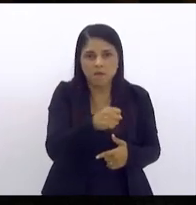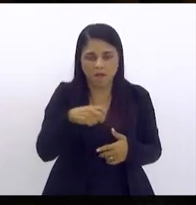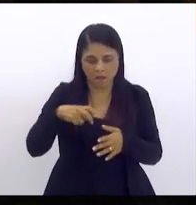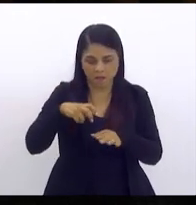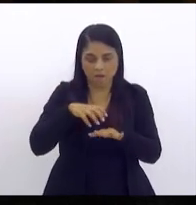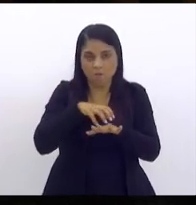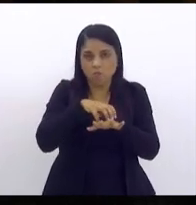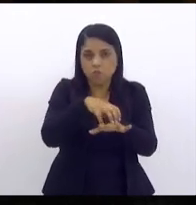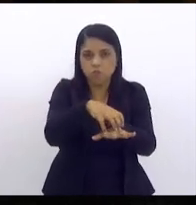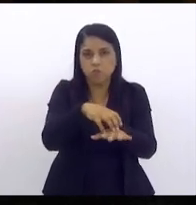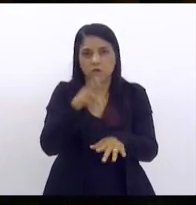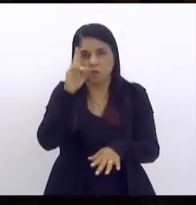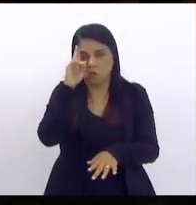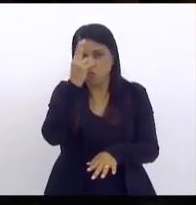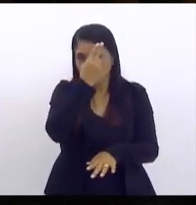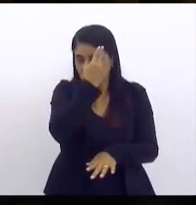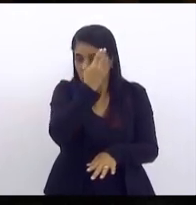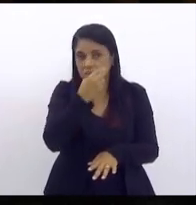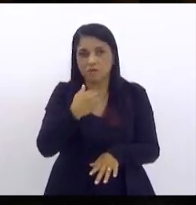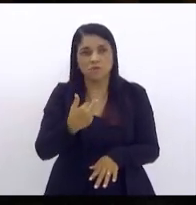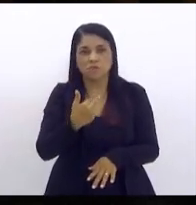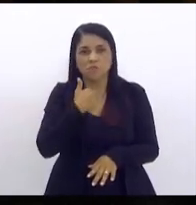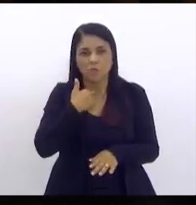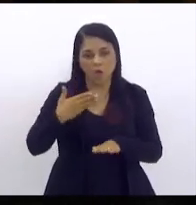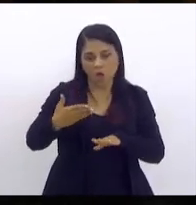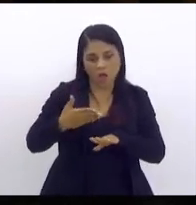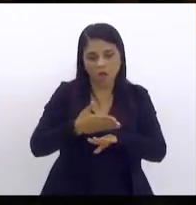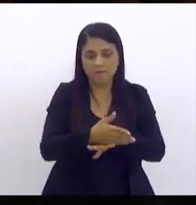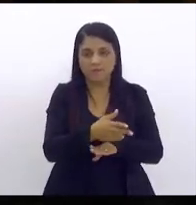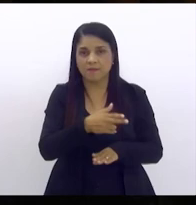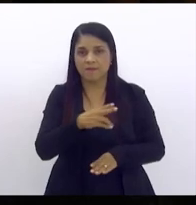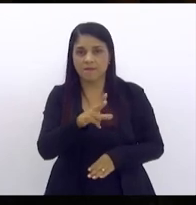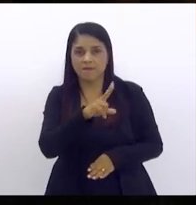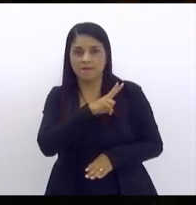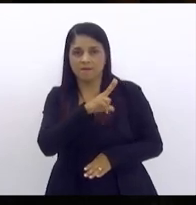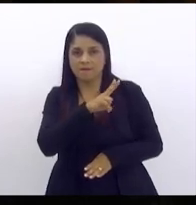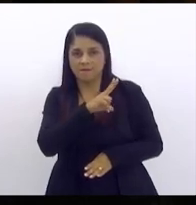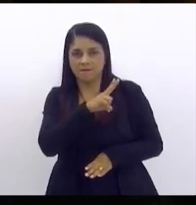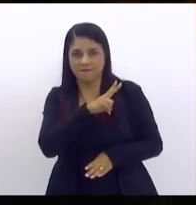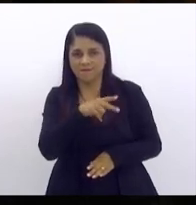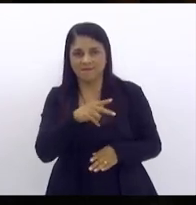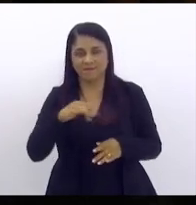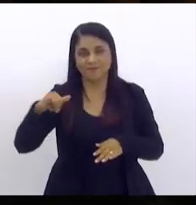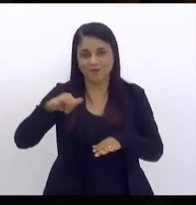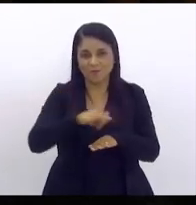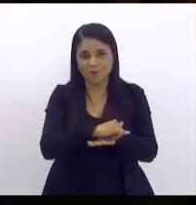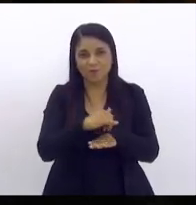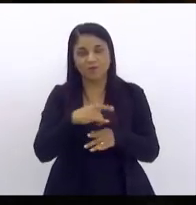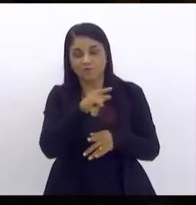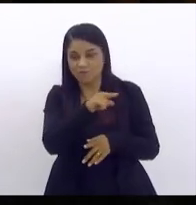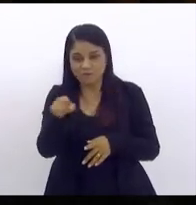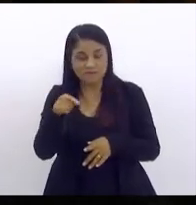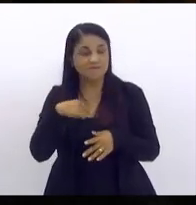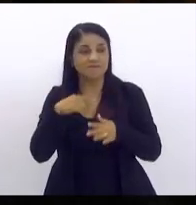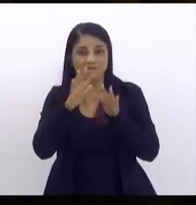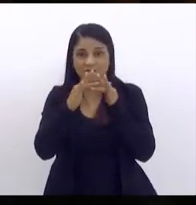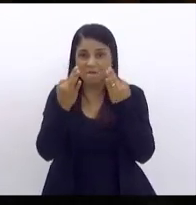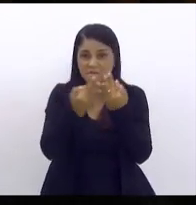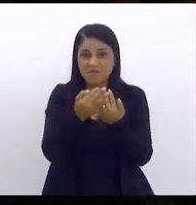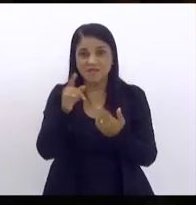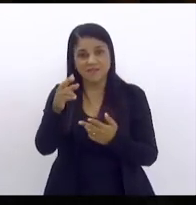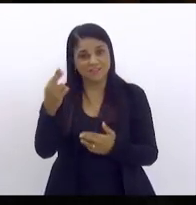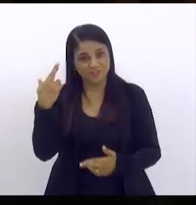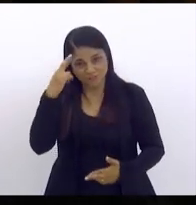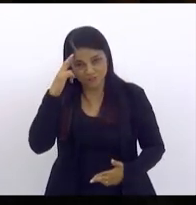não adentrar ao estacionamento privado. E aí eu me refiro a você, cidadão de bem, que quer ir lá buscar a sua família, me refiro a